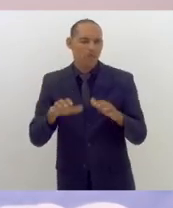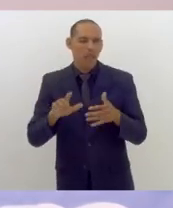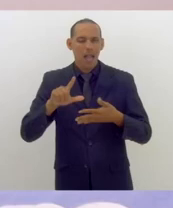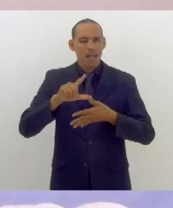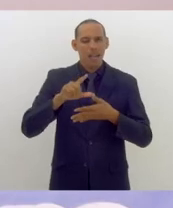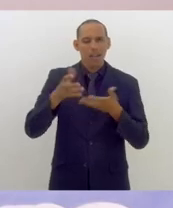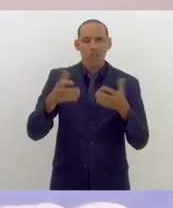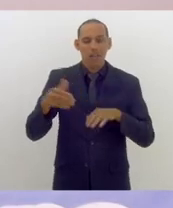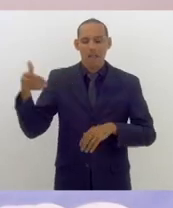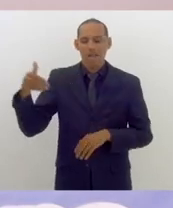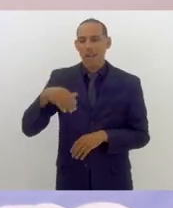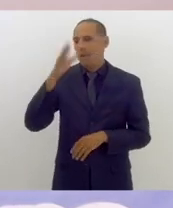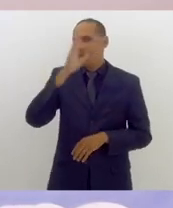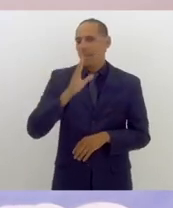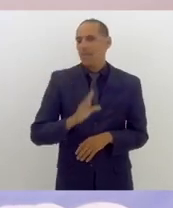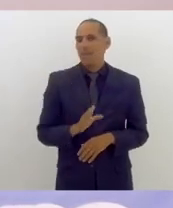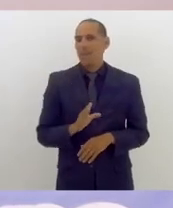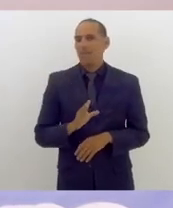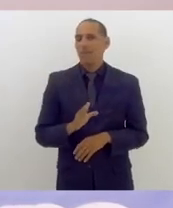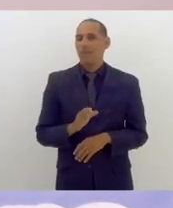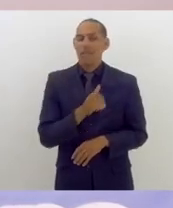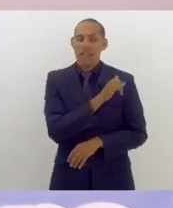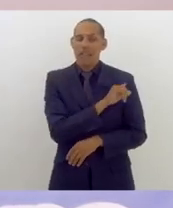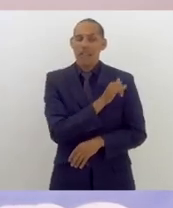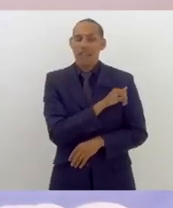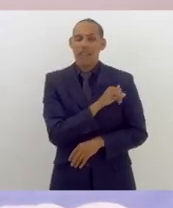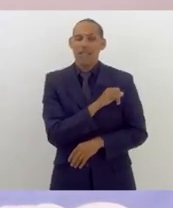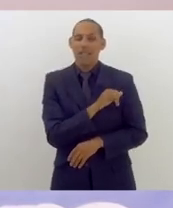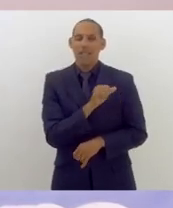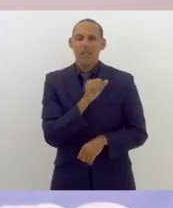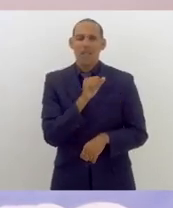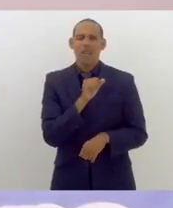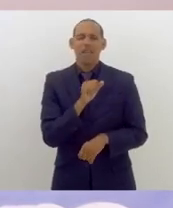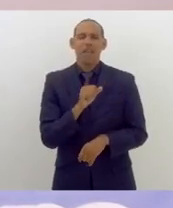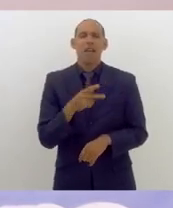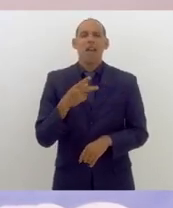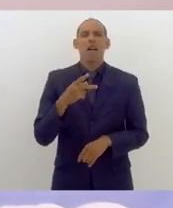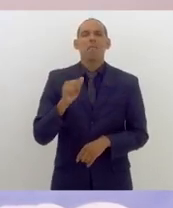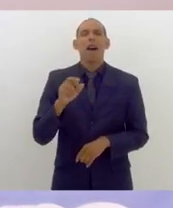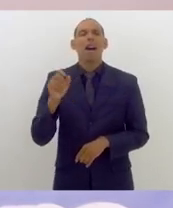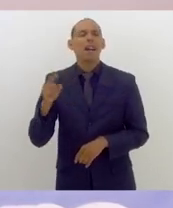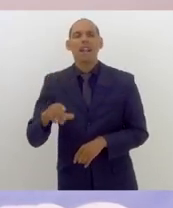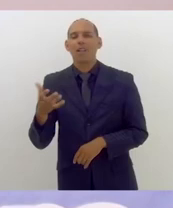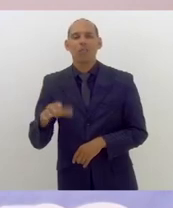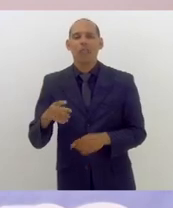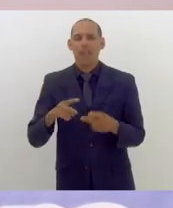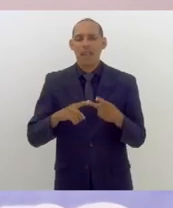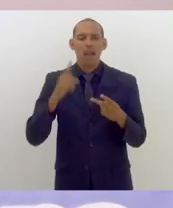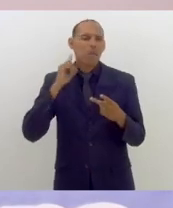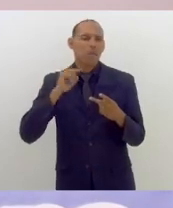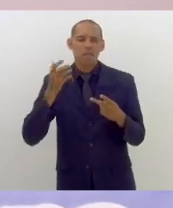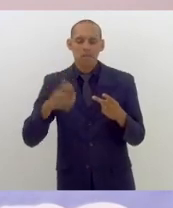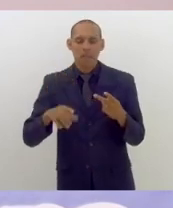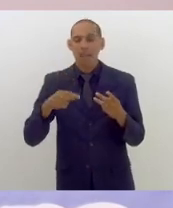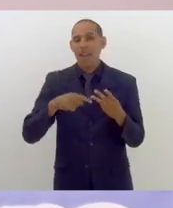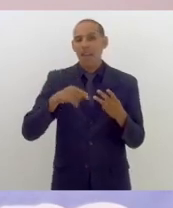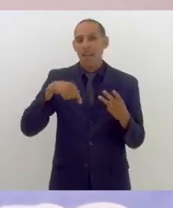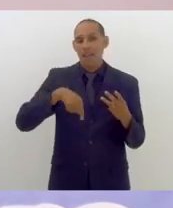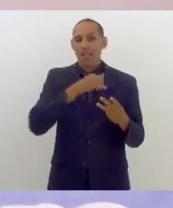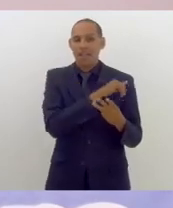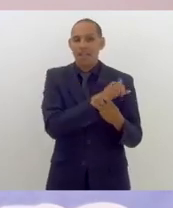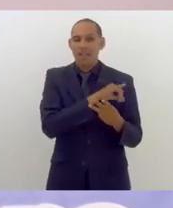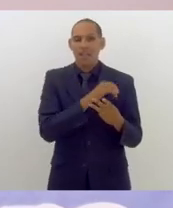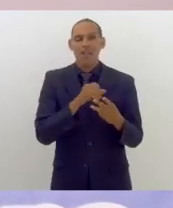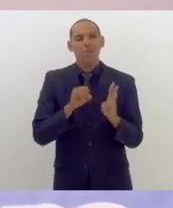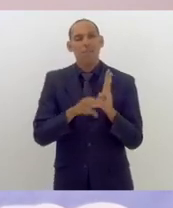América Latina também não E no caso Rio de Janeiro parar não quis mina não quis ir para onde no Rio de Janeiro porque aqui teve todos